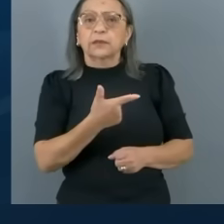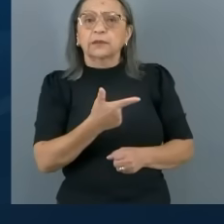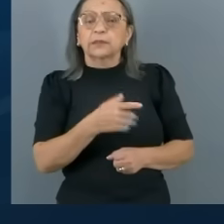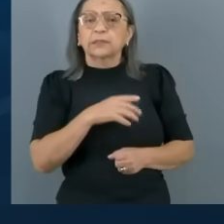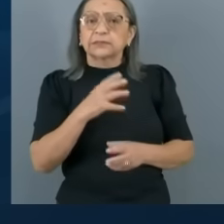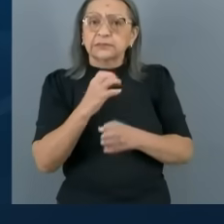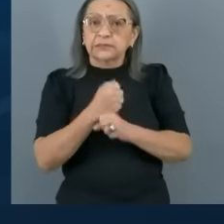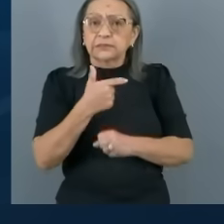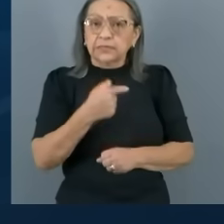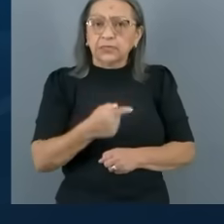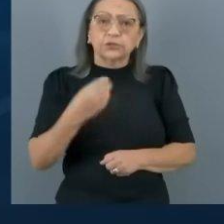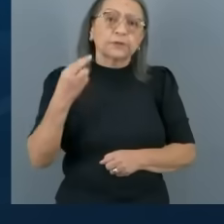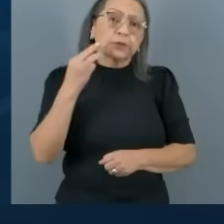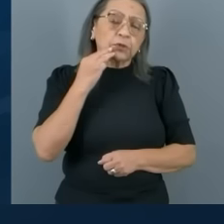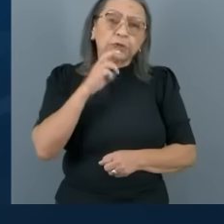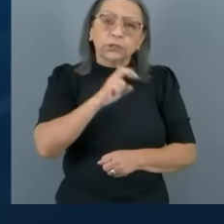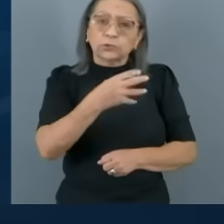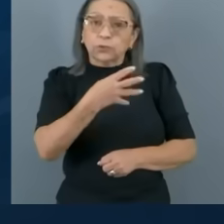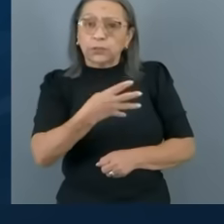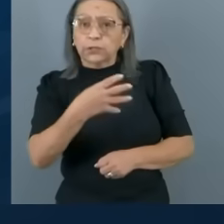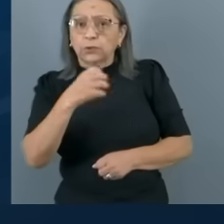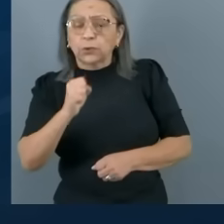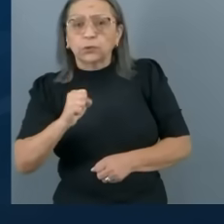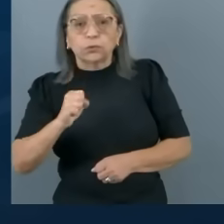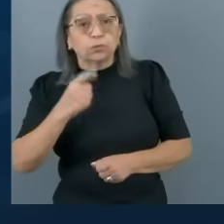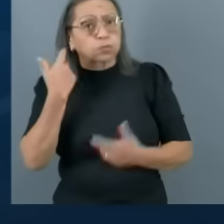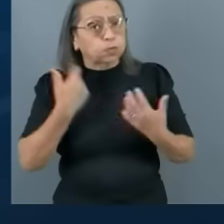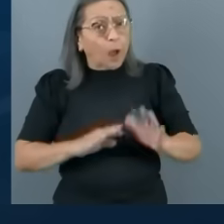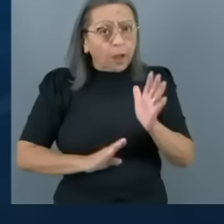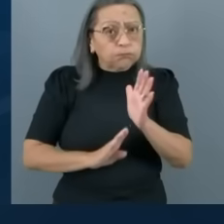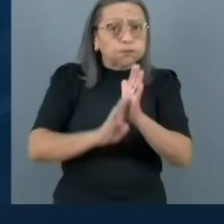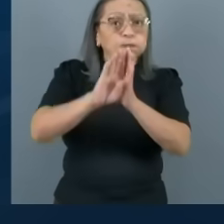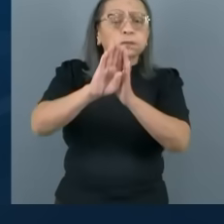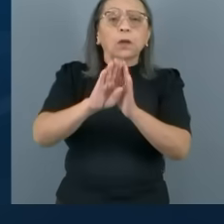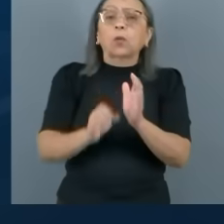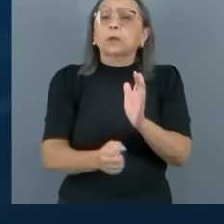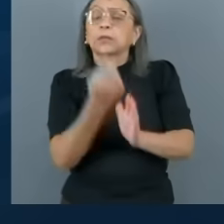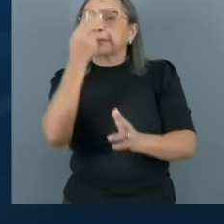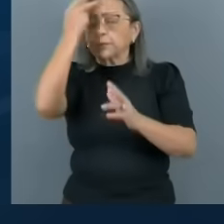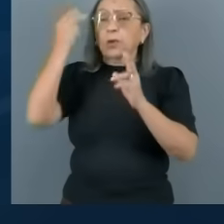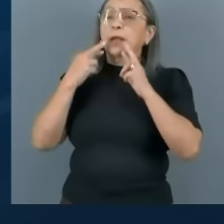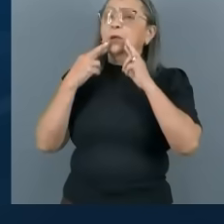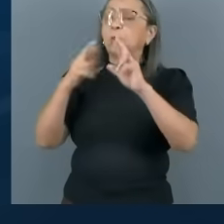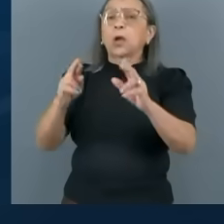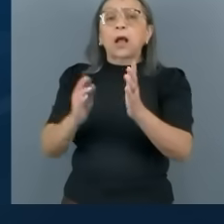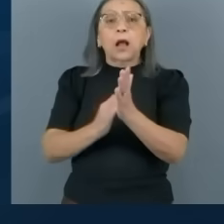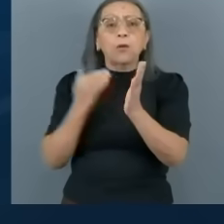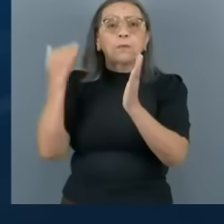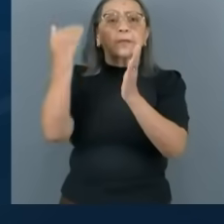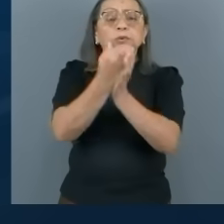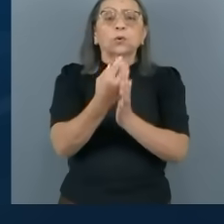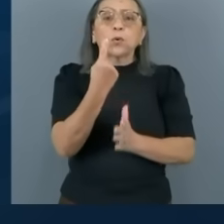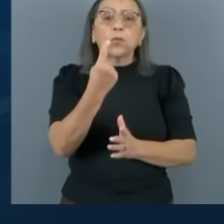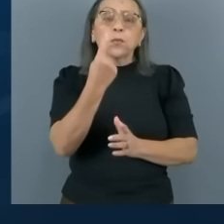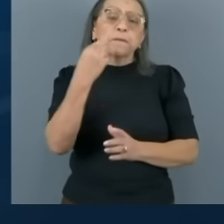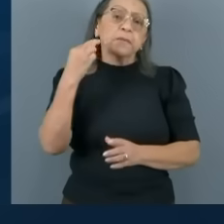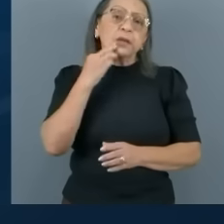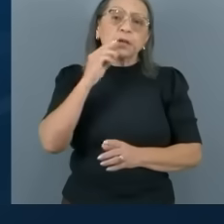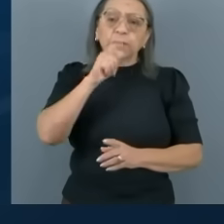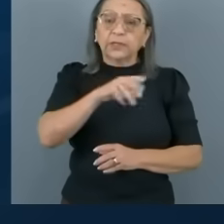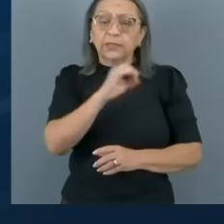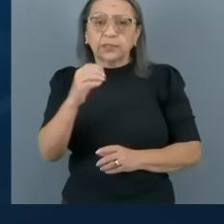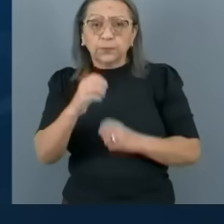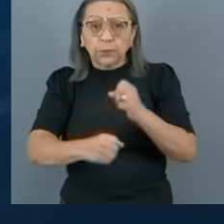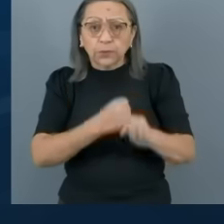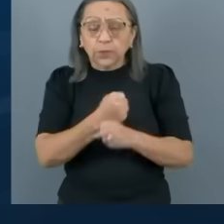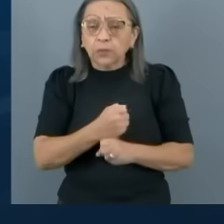7.548.000. Houve um acréscimo brutal. O número de reclamações subiu a 1,5 milhão por ano. Quando tinha